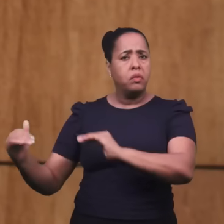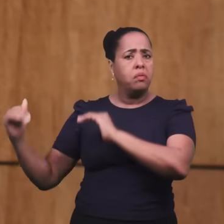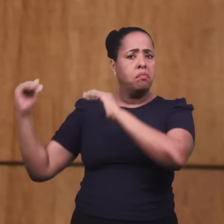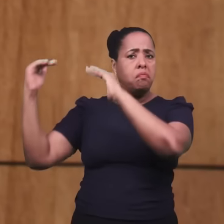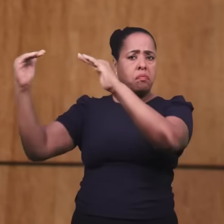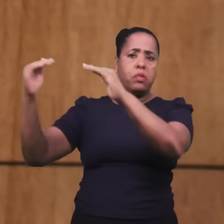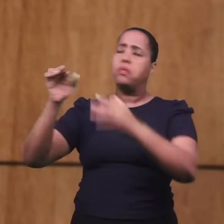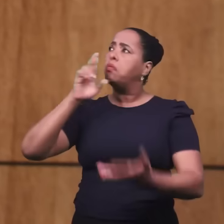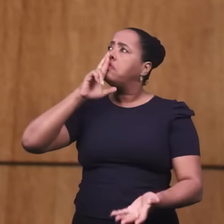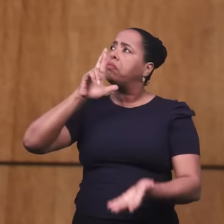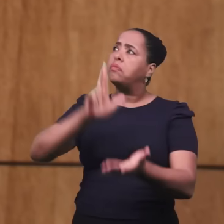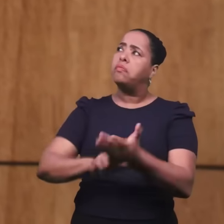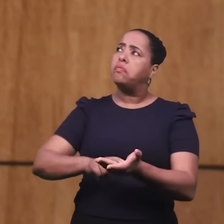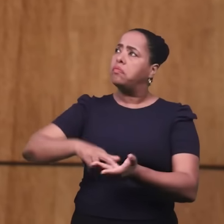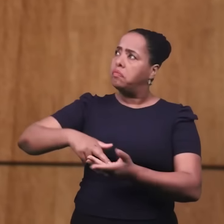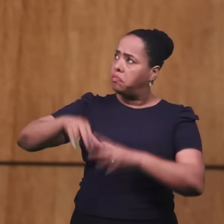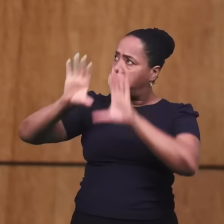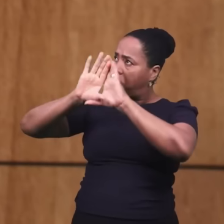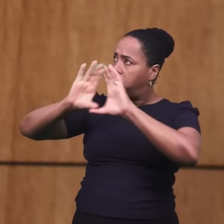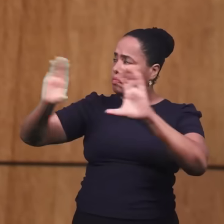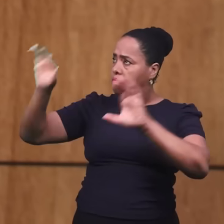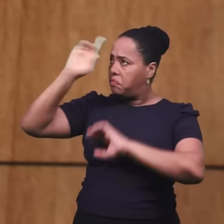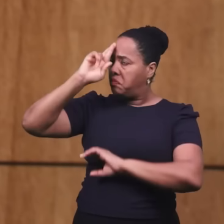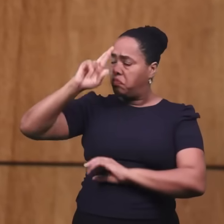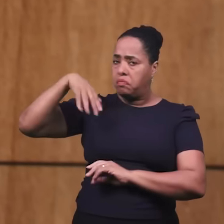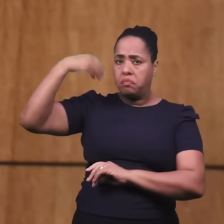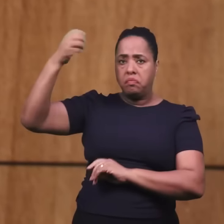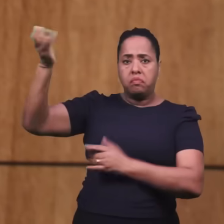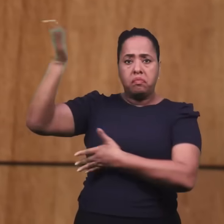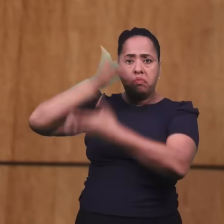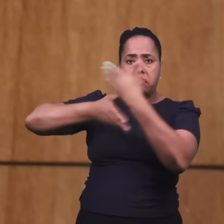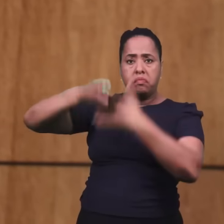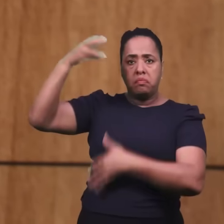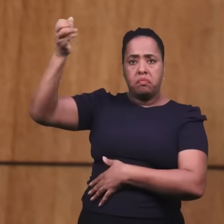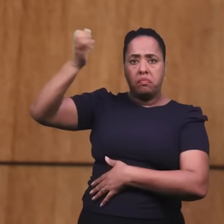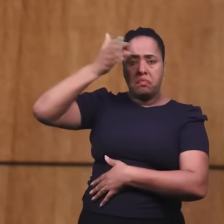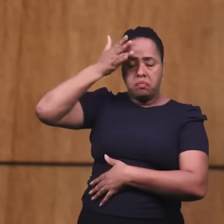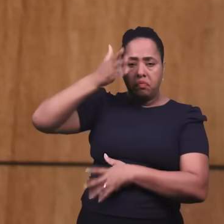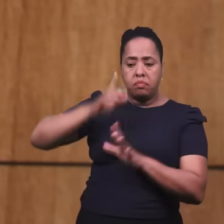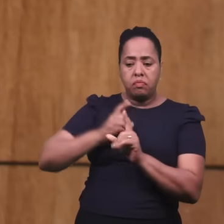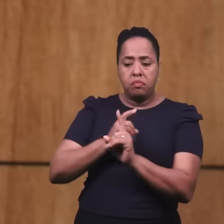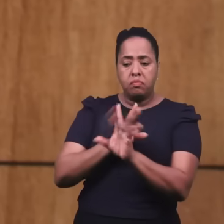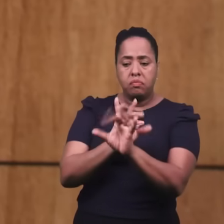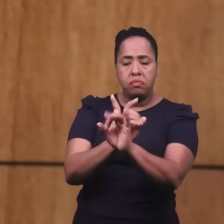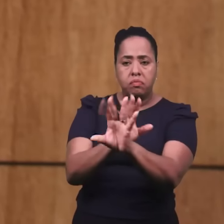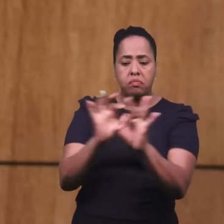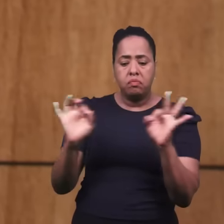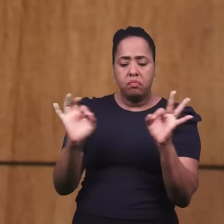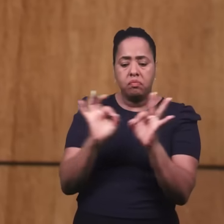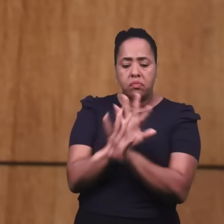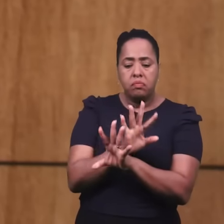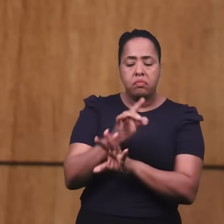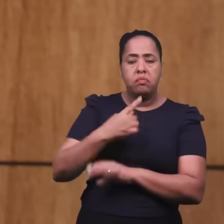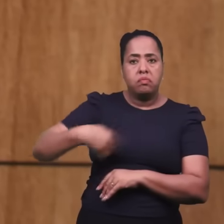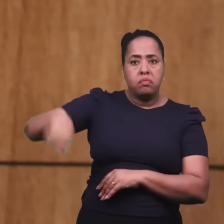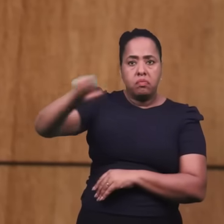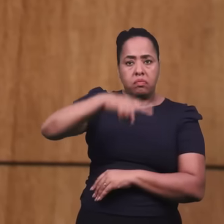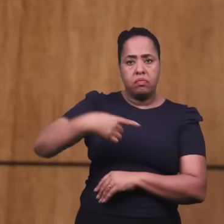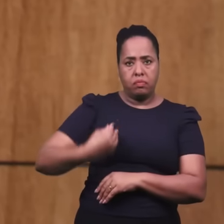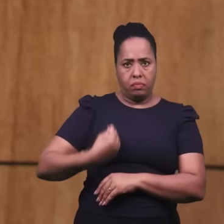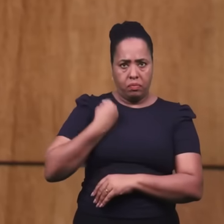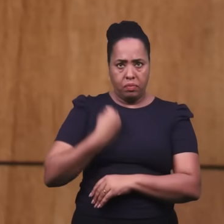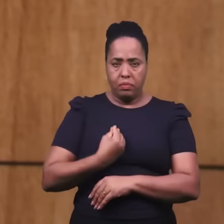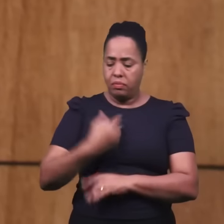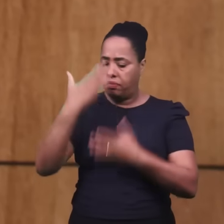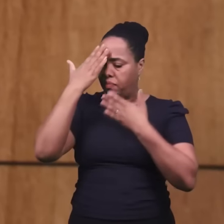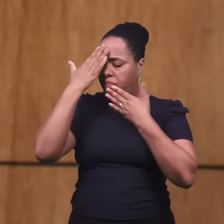pelos benefícios da eternidade, Senhor, por tuas revelações, pela doutrina estabelecida no meio de nós. Nós bendizemos